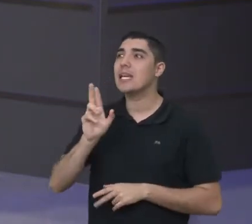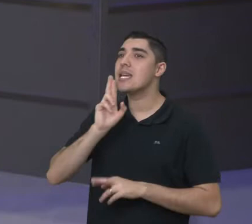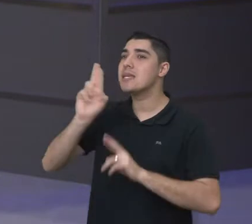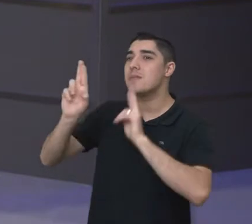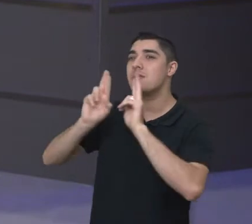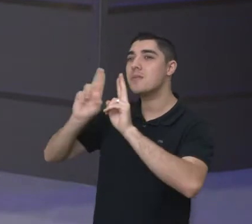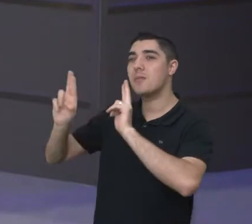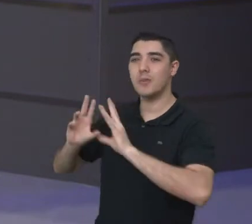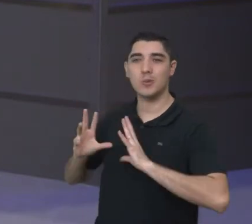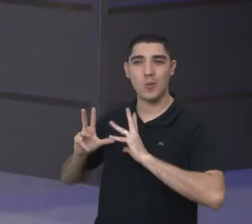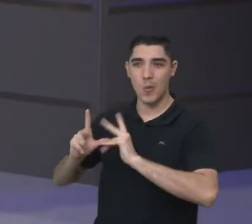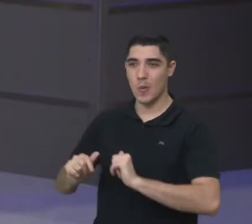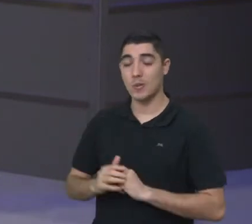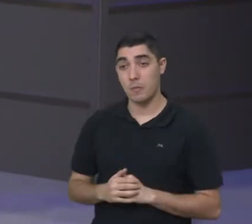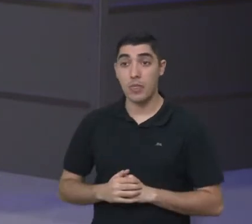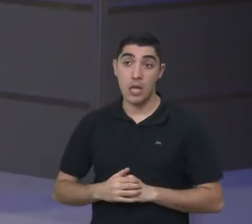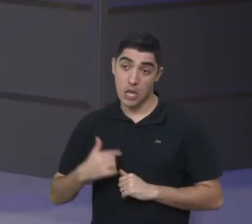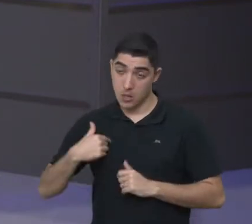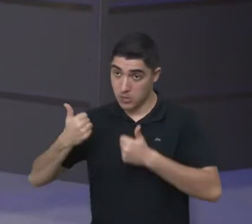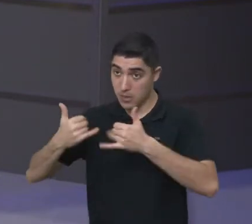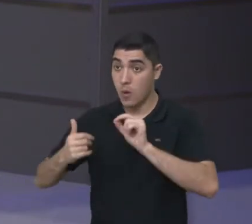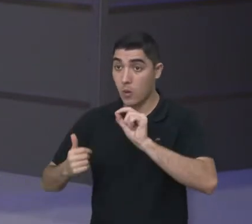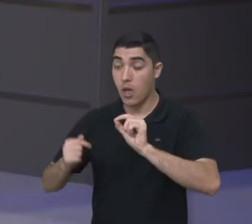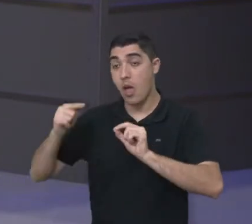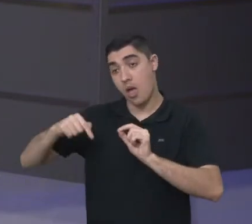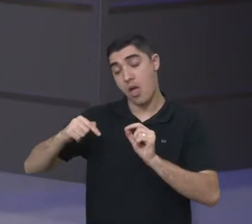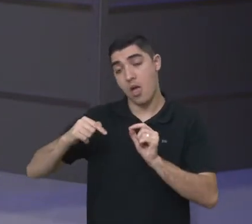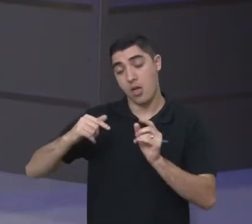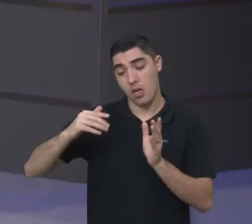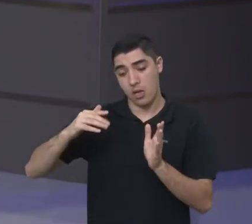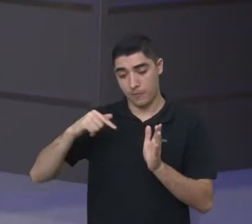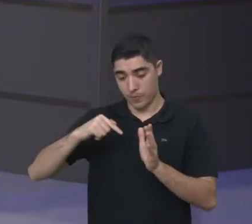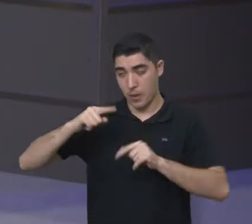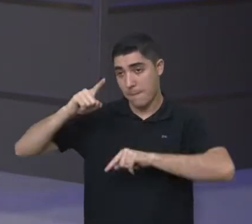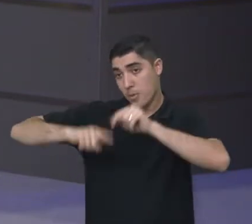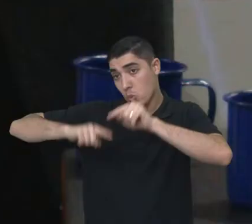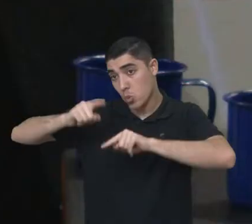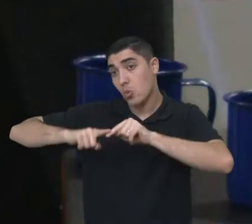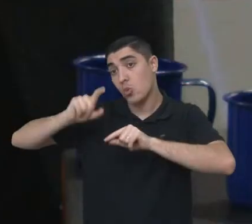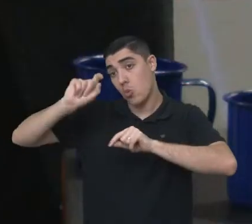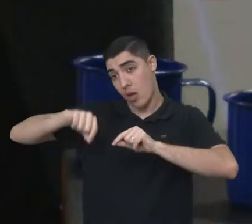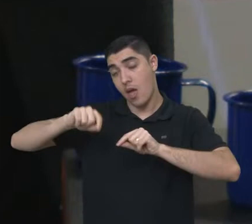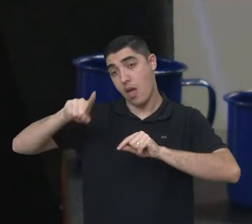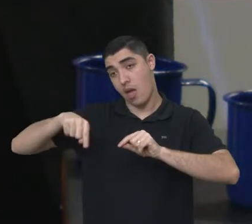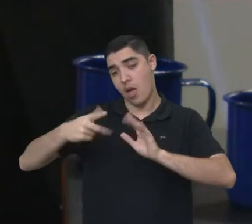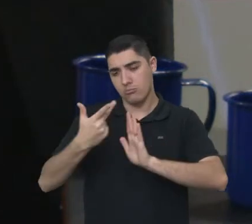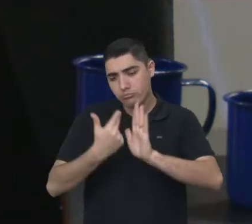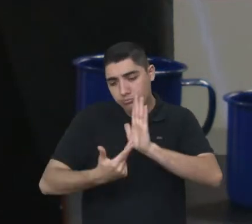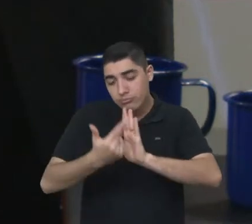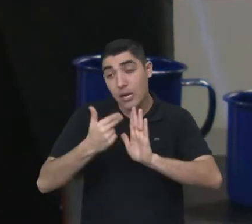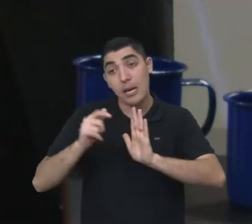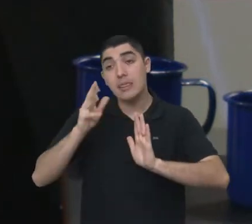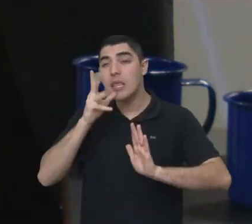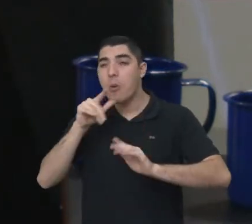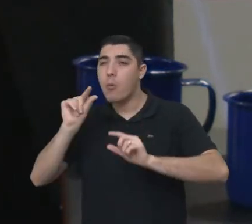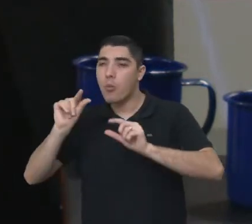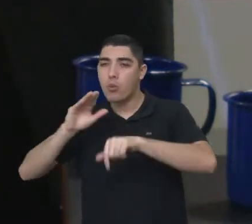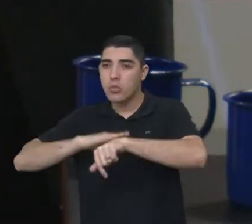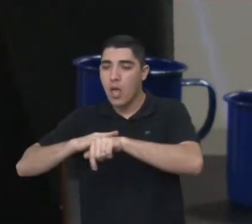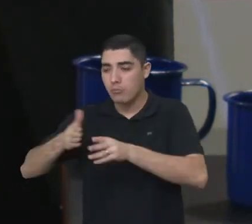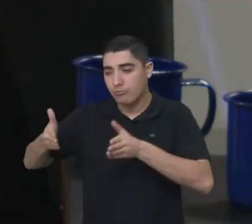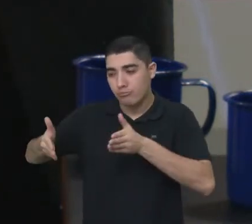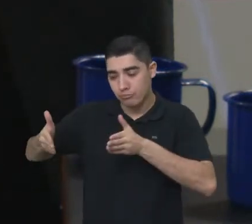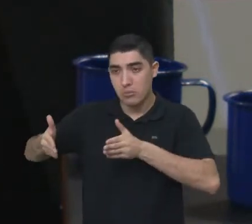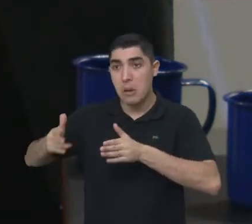mundo. Eu explicava, né? É um produto personalizado, leva um tempo, então as pessoas entenderam, assim, sabe?